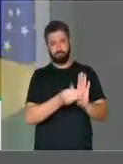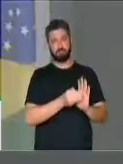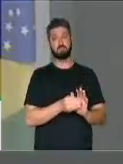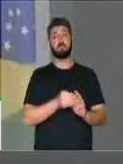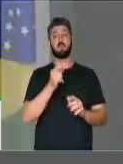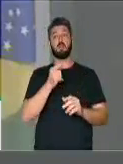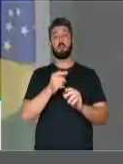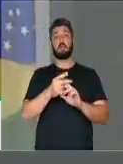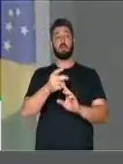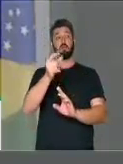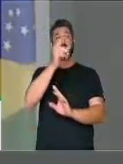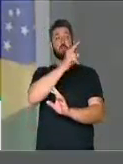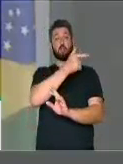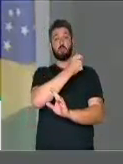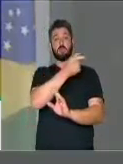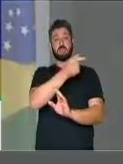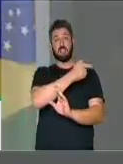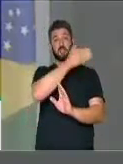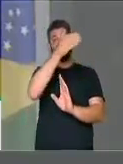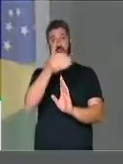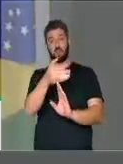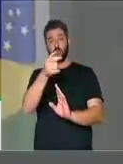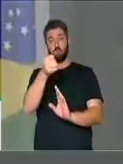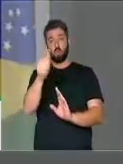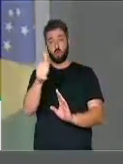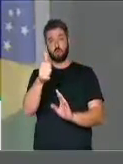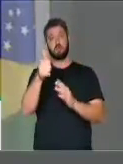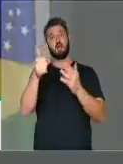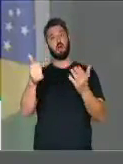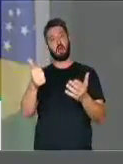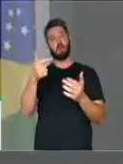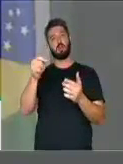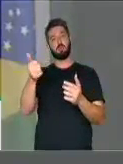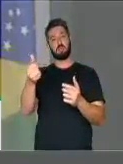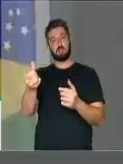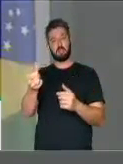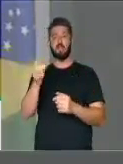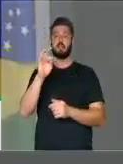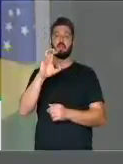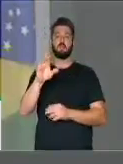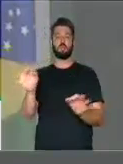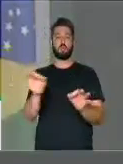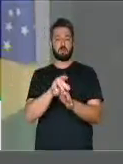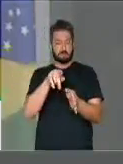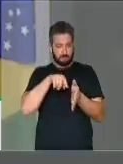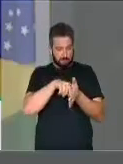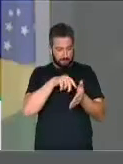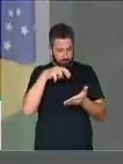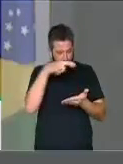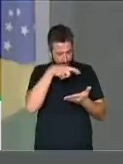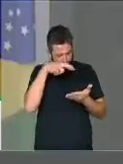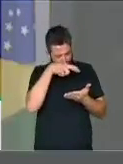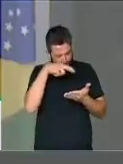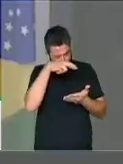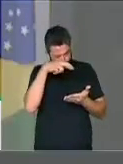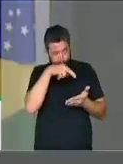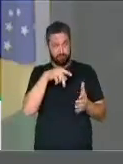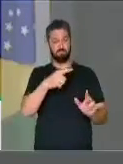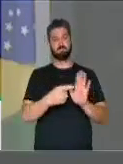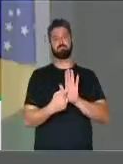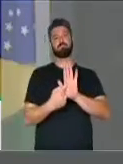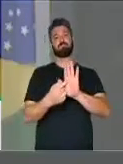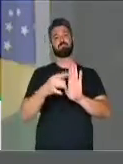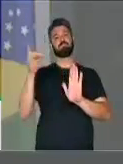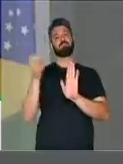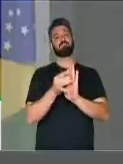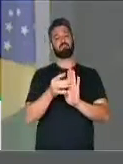ano de 2007. Finalmente, em 2016, o TCU concluiu extensa auditoria,